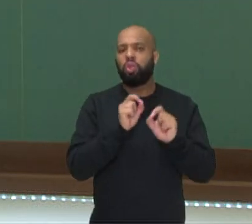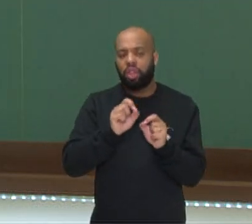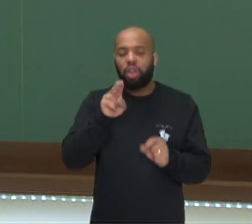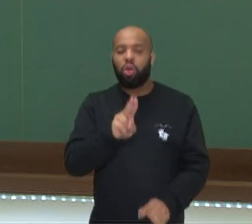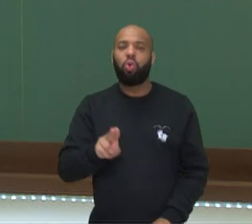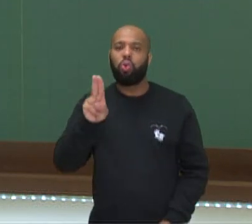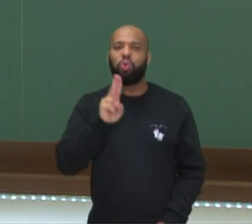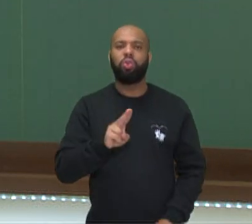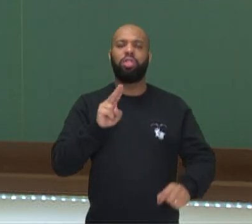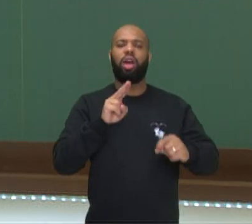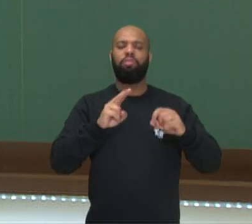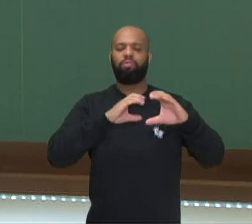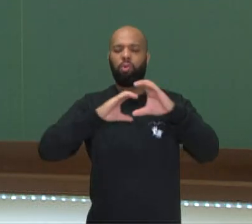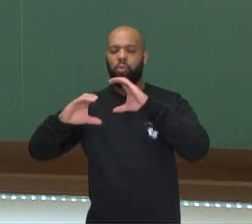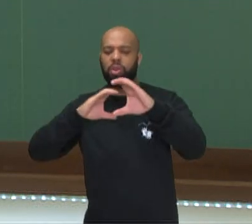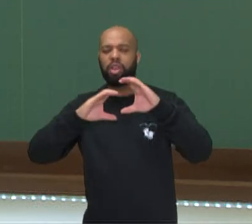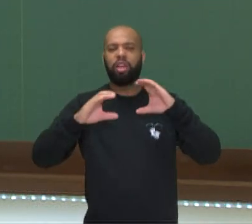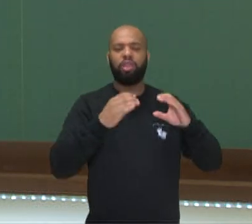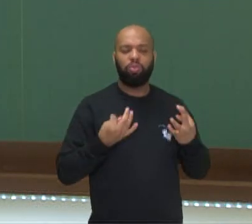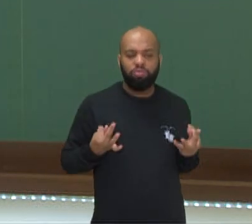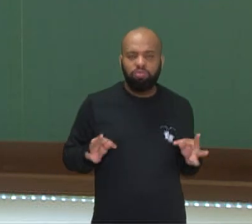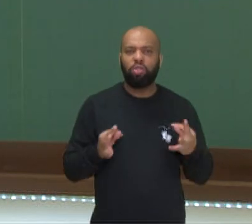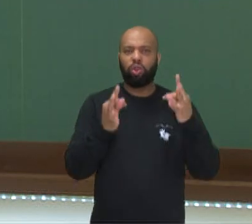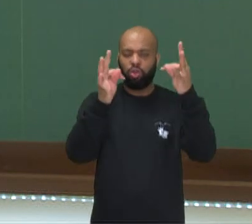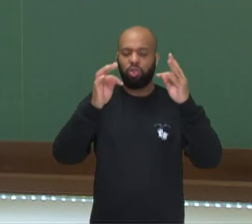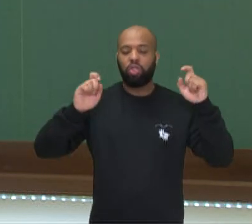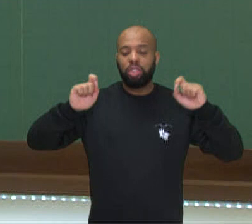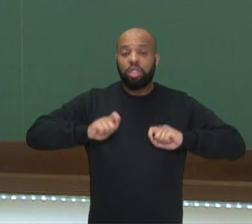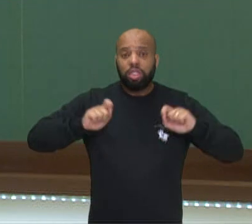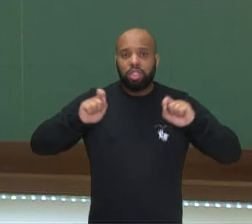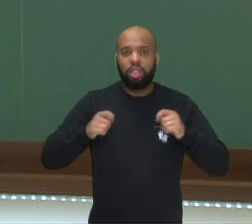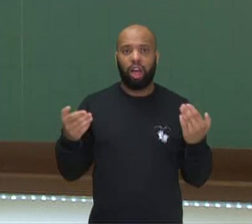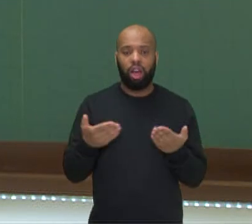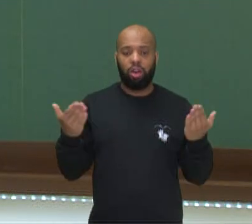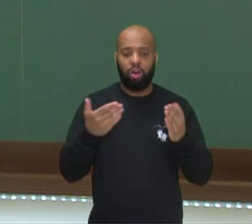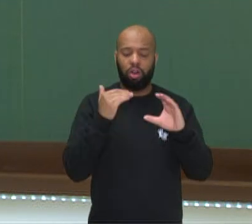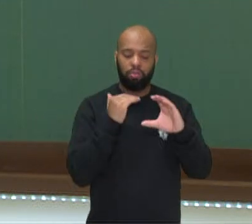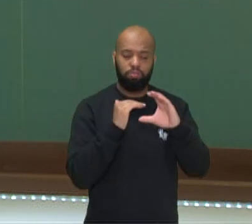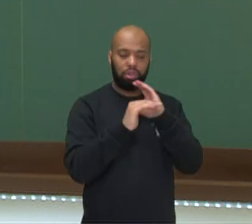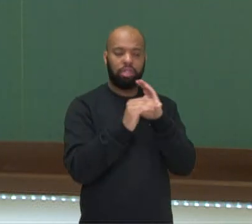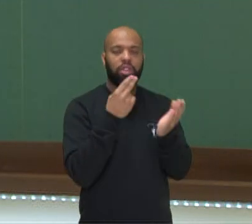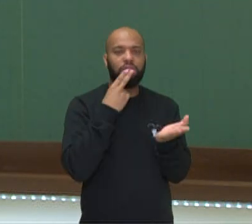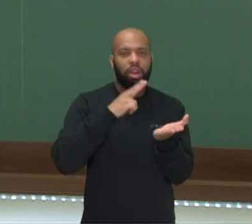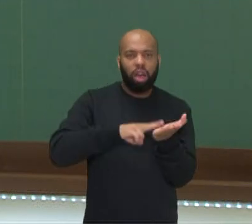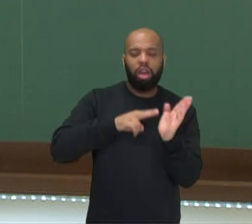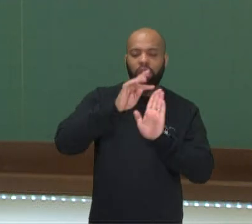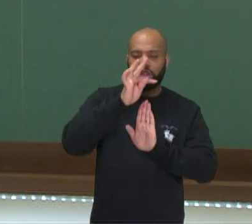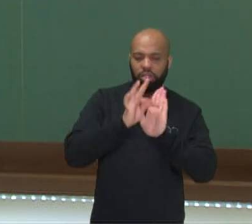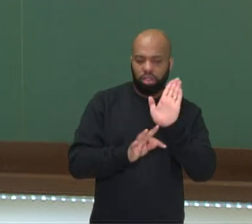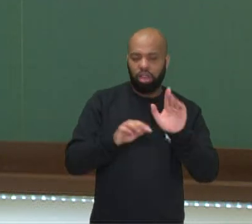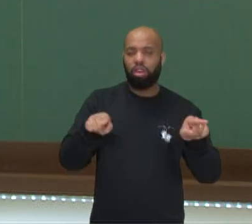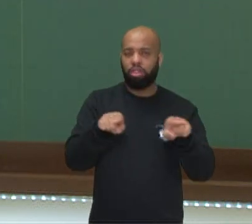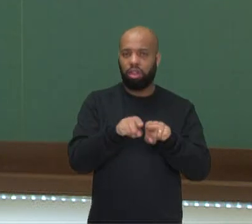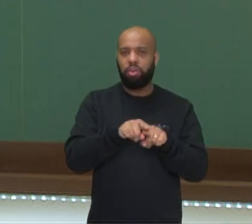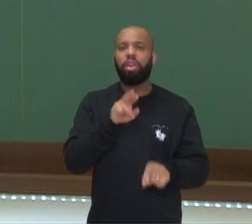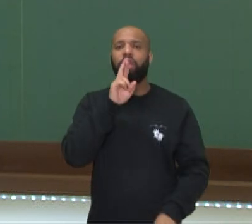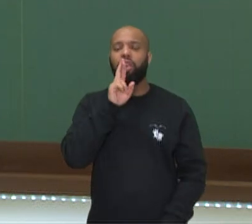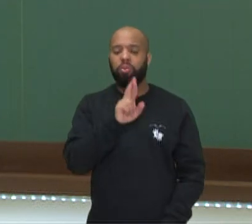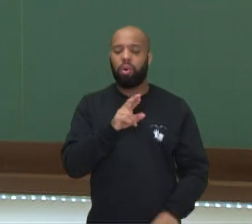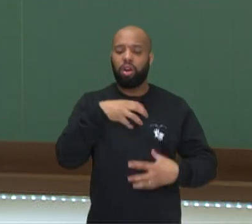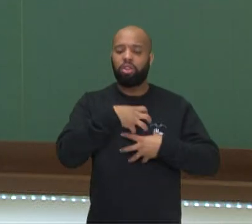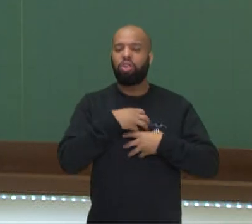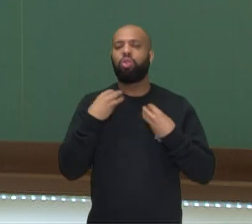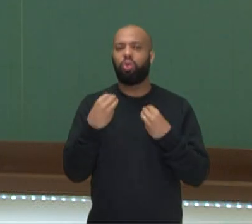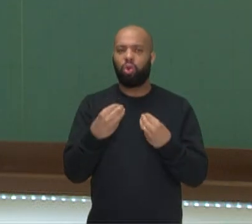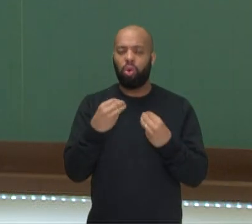de comunicação que hoje nos possibilita enviar cartas, textos, respostas de forma